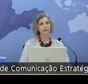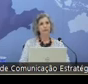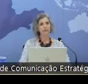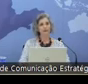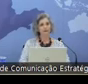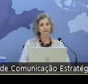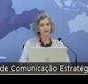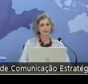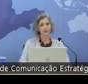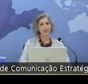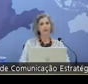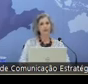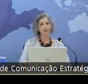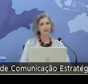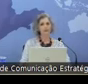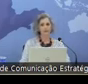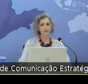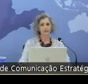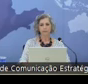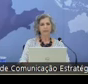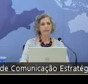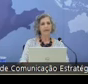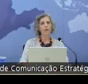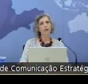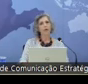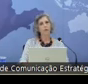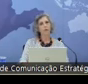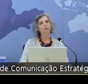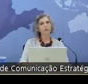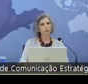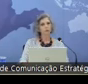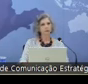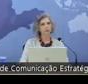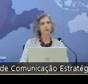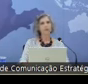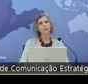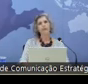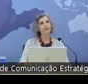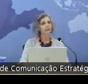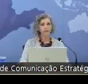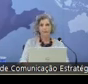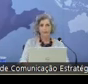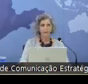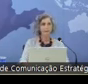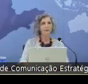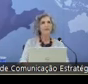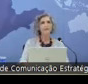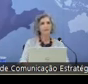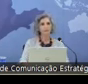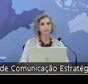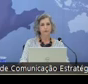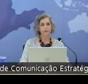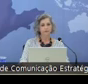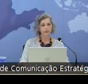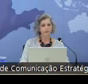então a oferta de teste para o HIV durante o pré-natal oportunismo um diagnóstico de uma mulher que não era sabidamente